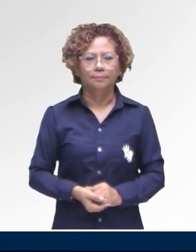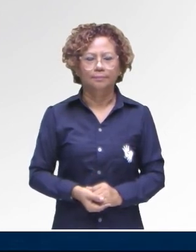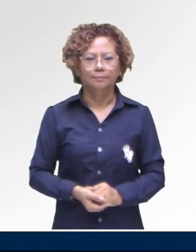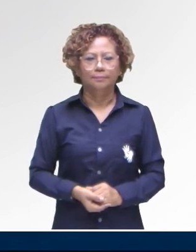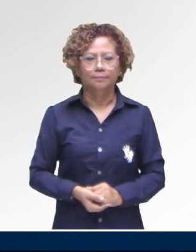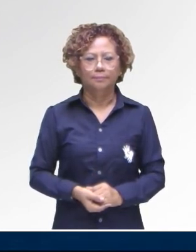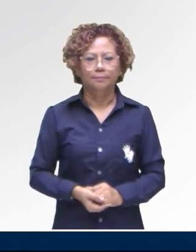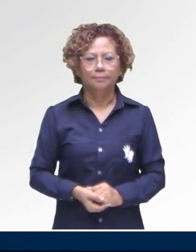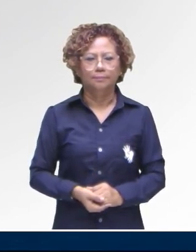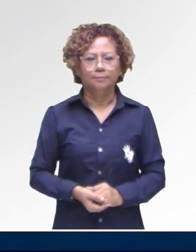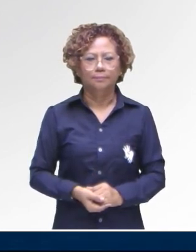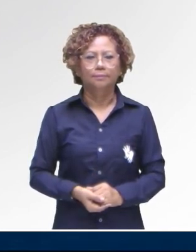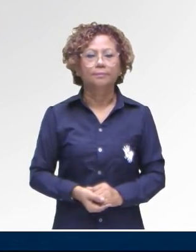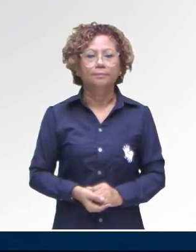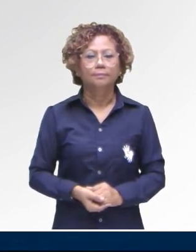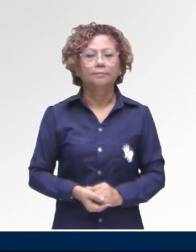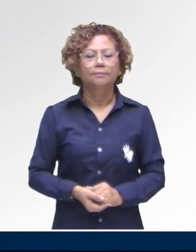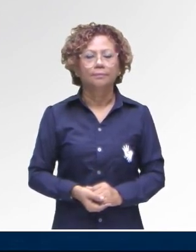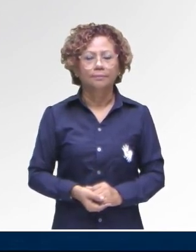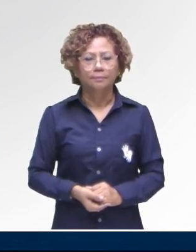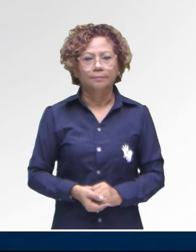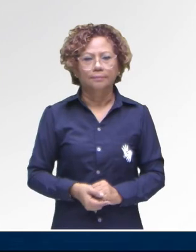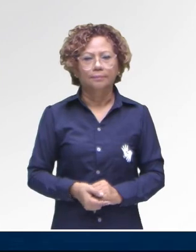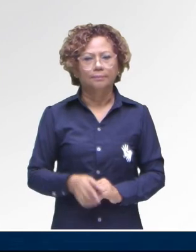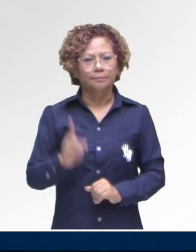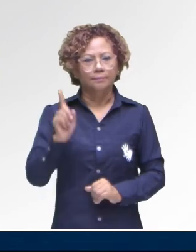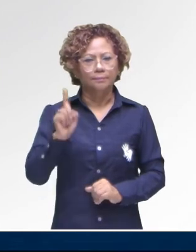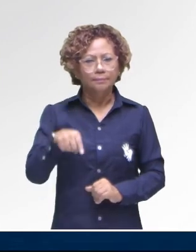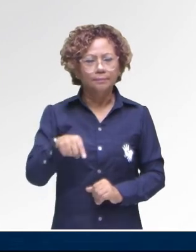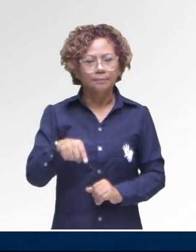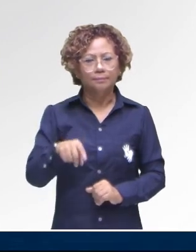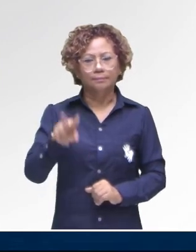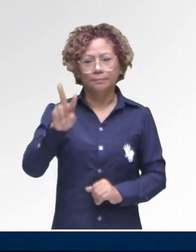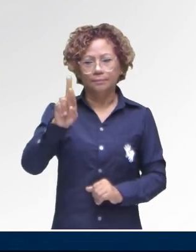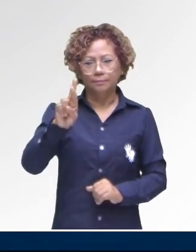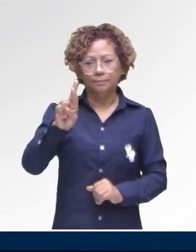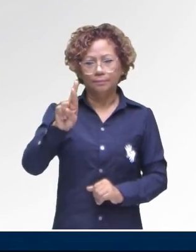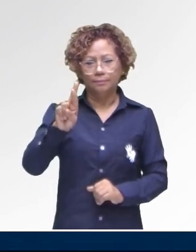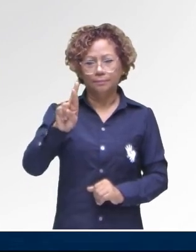É o que aí? É uma reta, né? Uma reta.